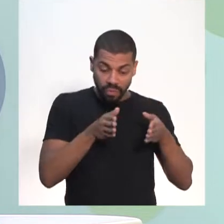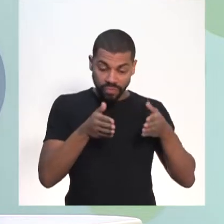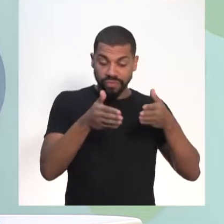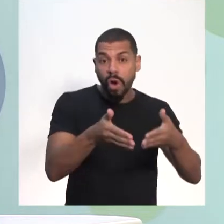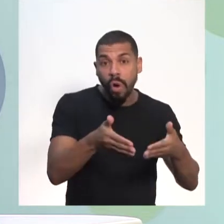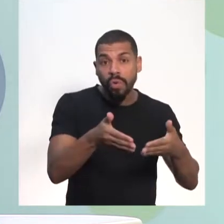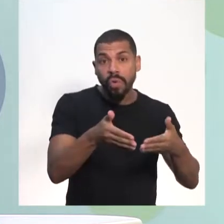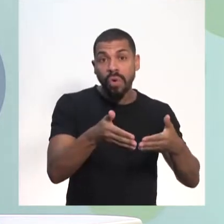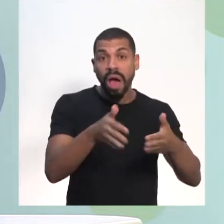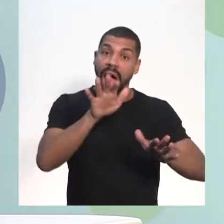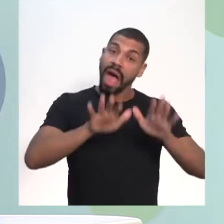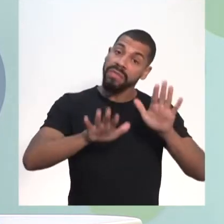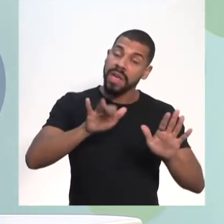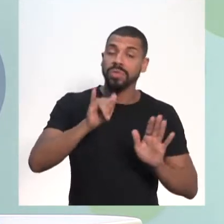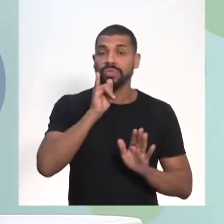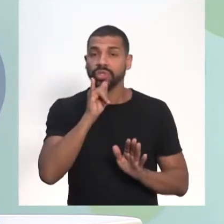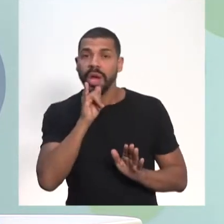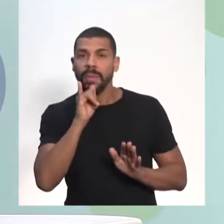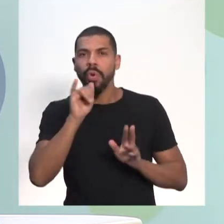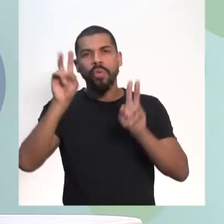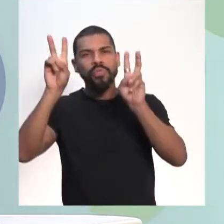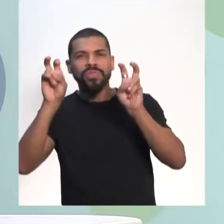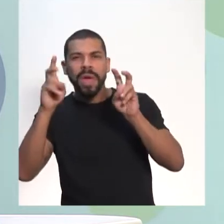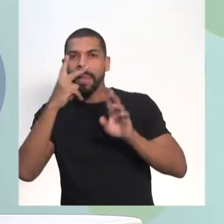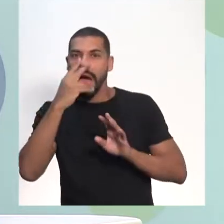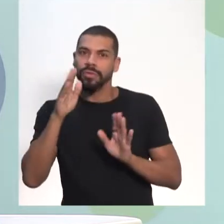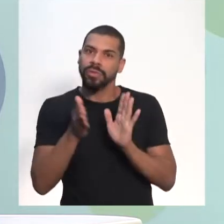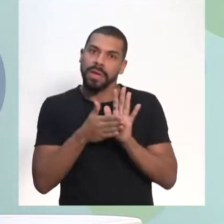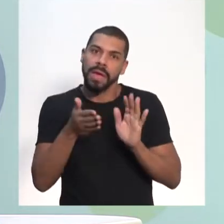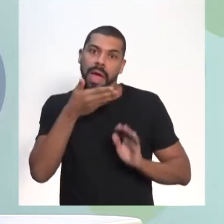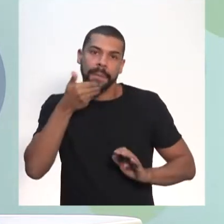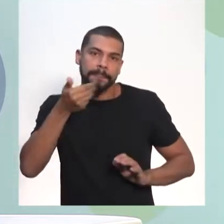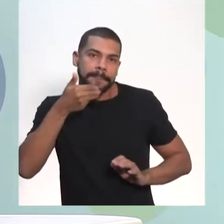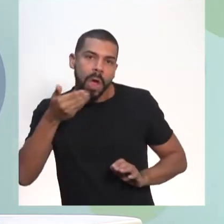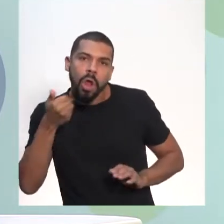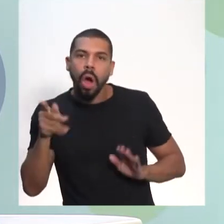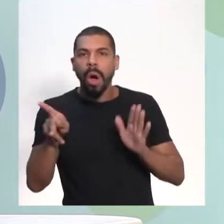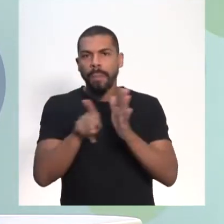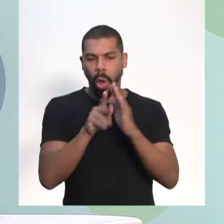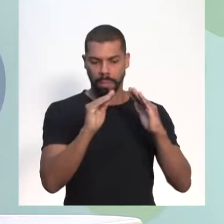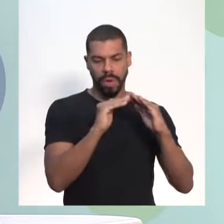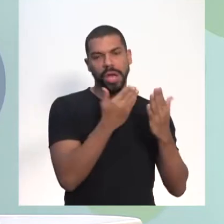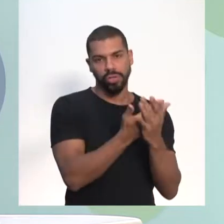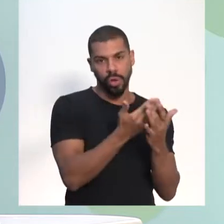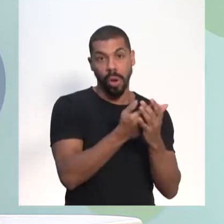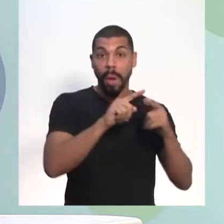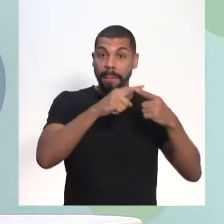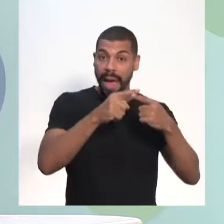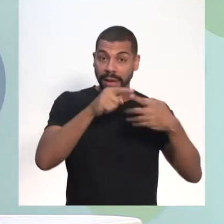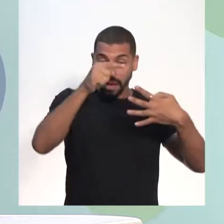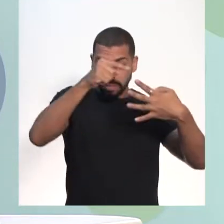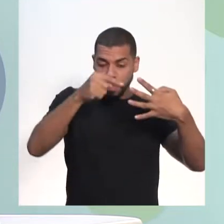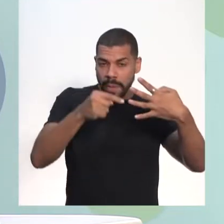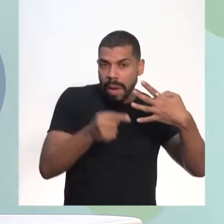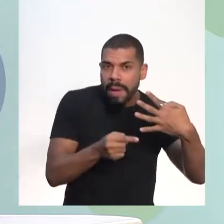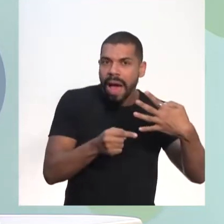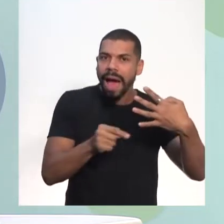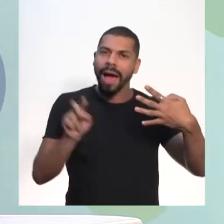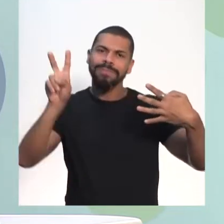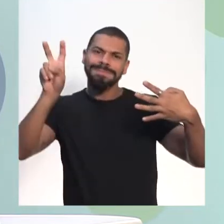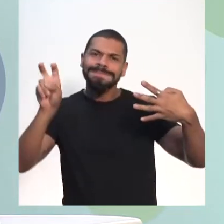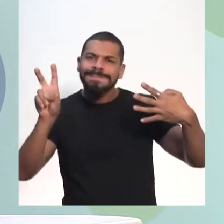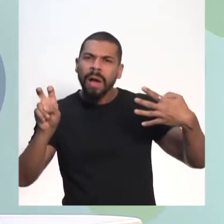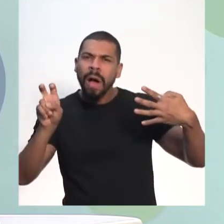de repente, em um tema que seja mais urgente para vocês, mas esses temas que nós elencamos, eles